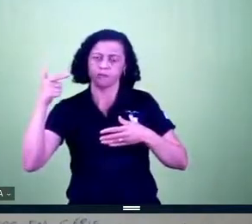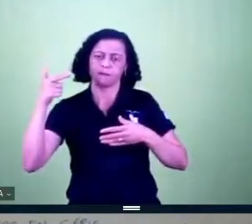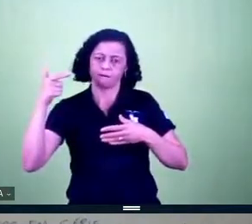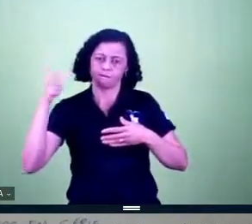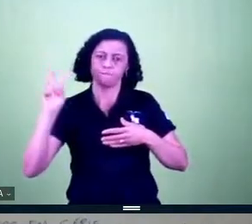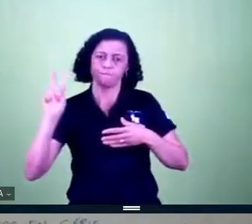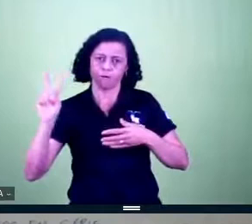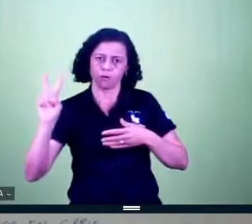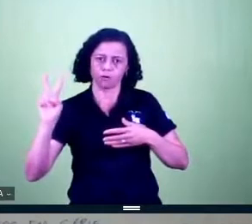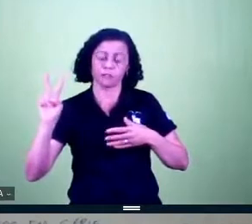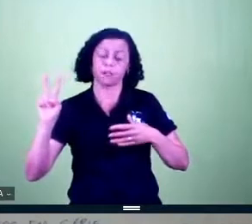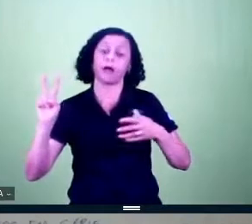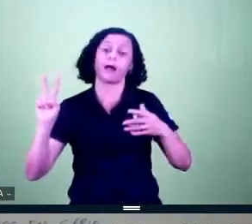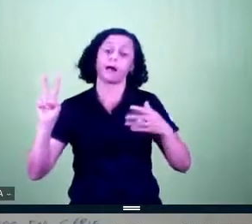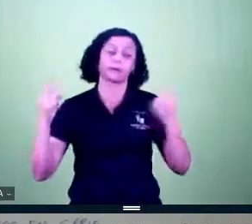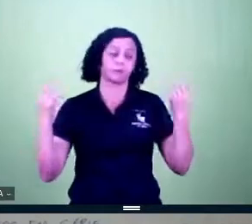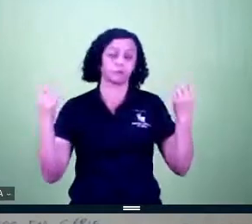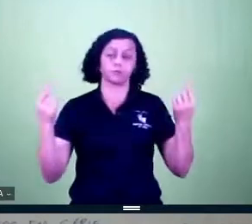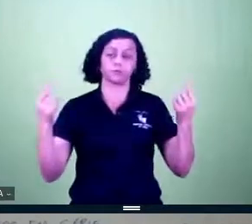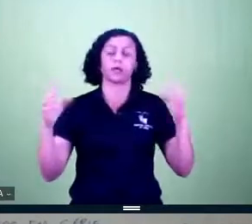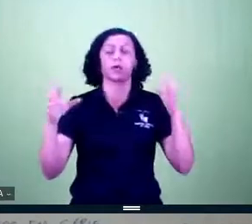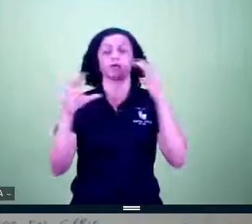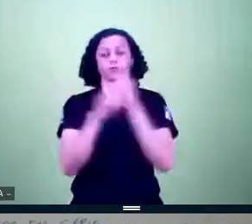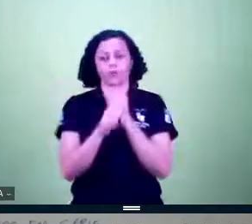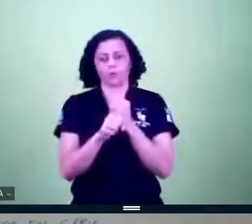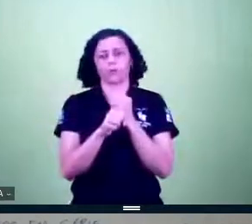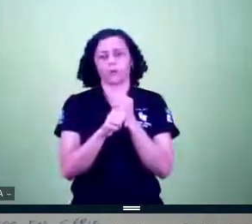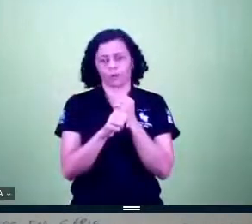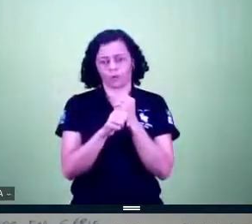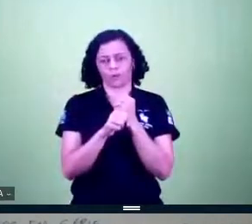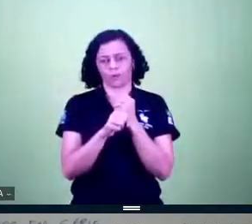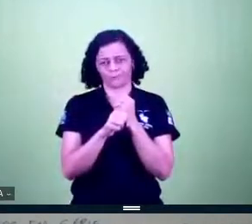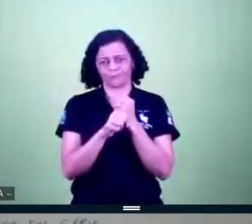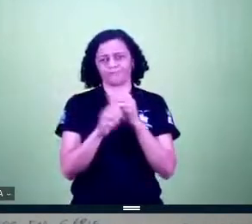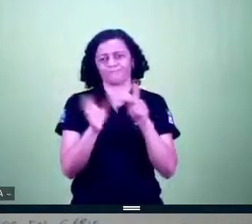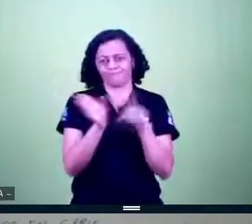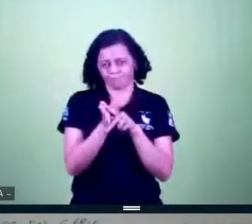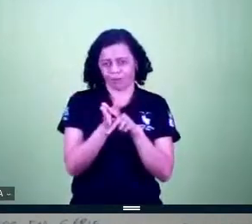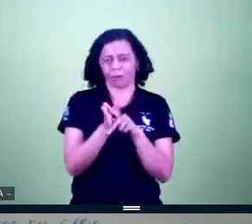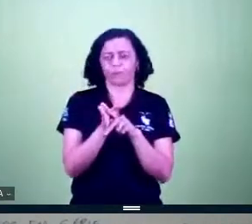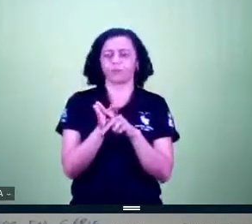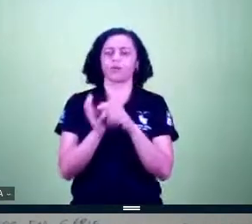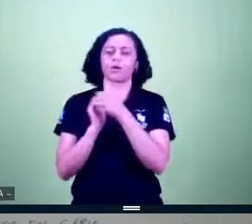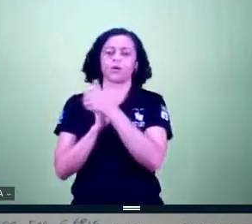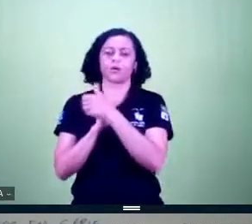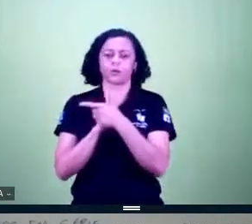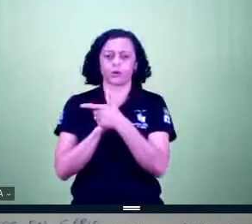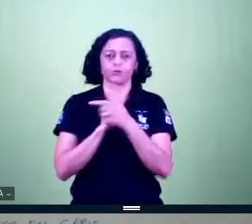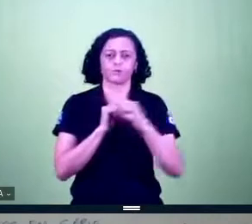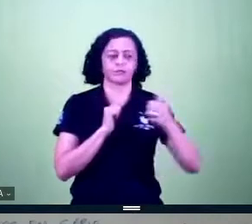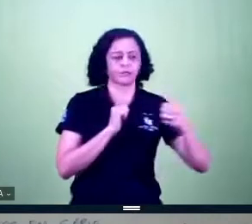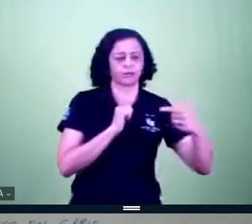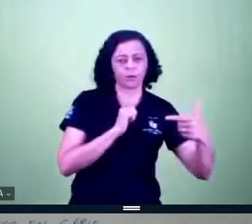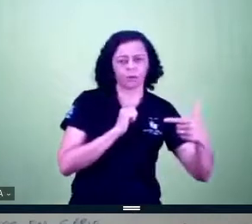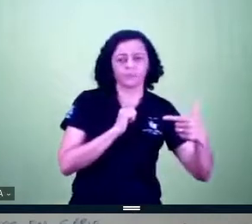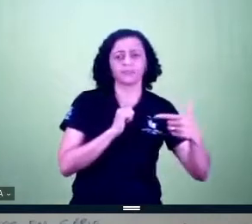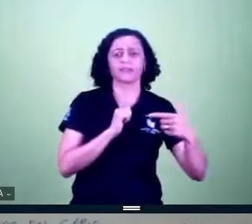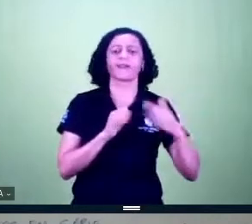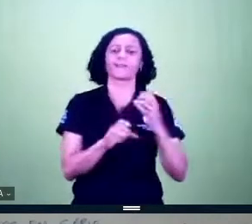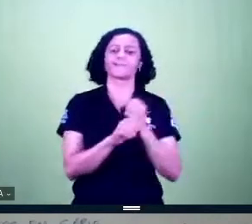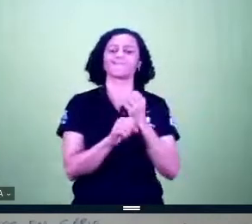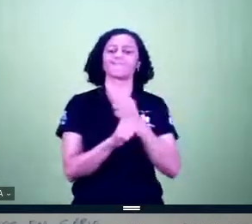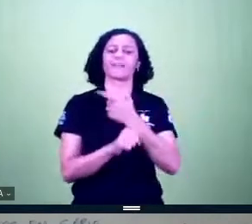receber 12, e vai ficar somando 12, a queda de tensão na primeira, a queda de tensão na segunda, 12 com 12, 24, vai igualar da fonte, fica tudo